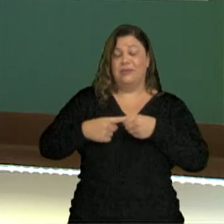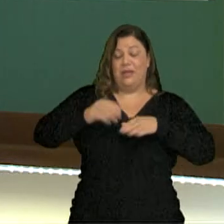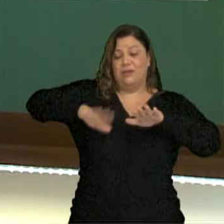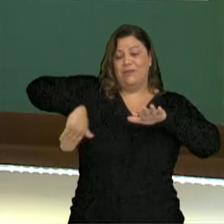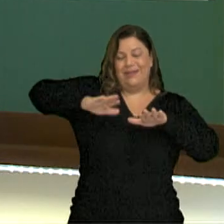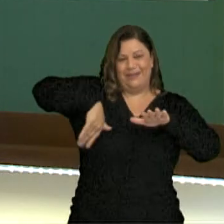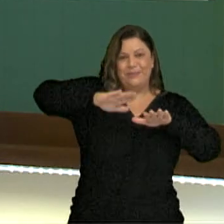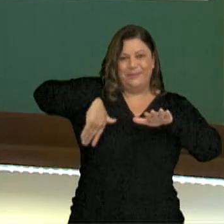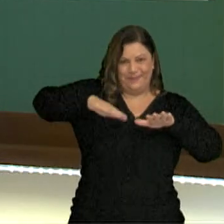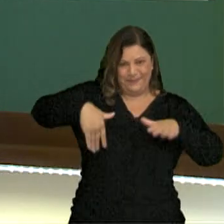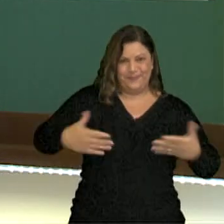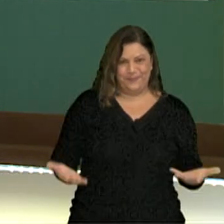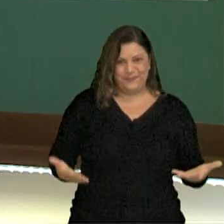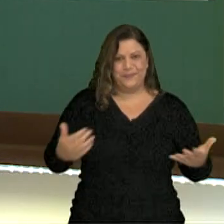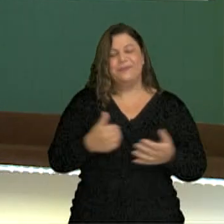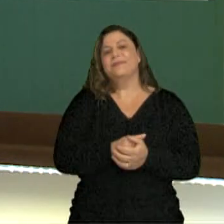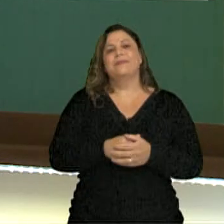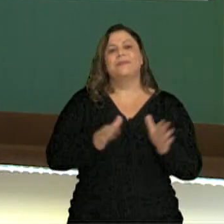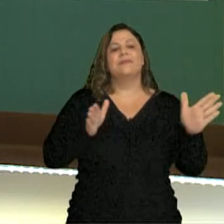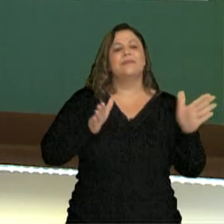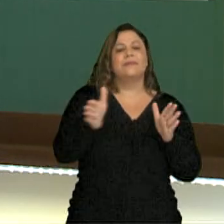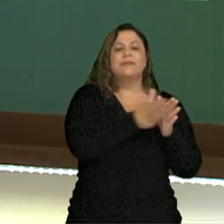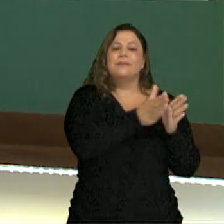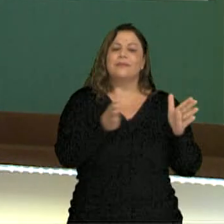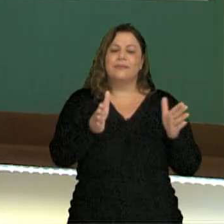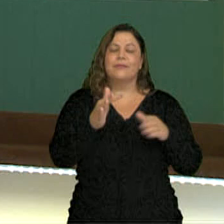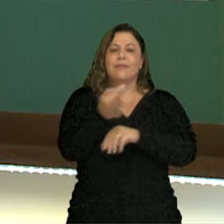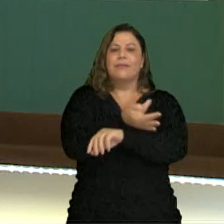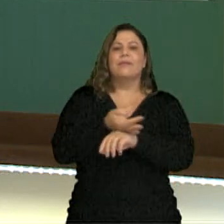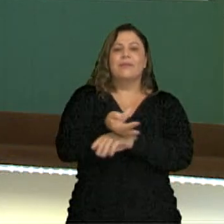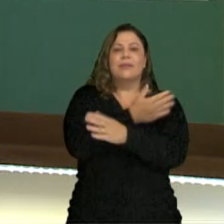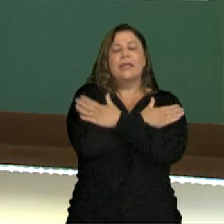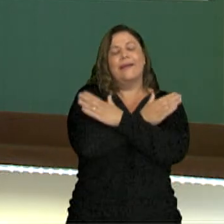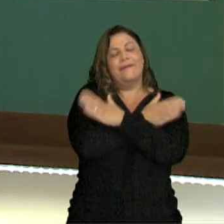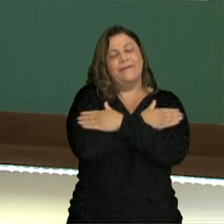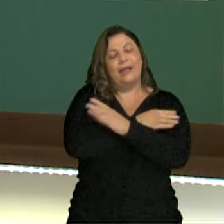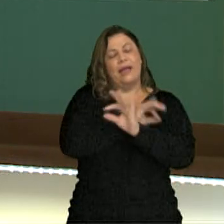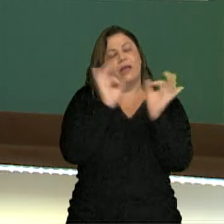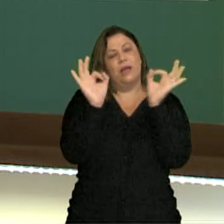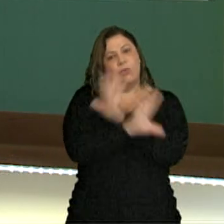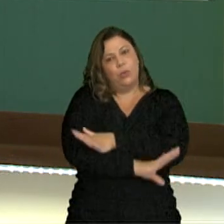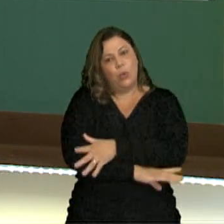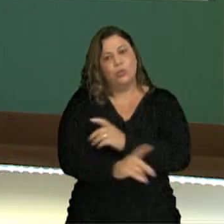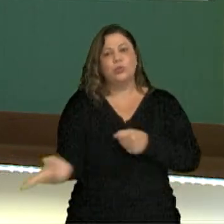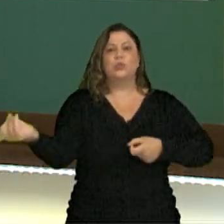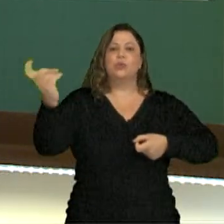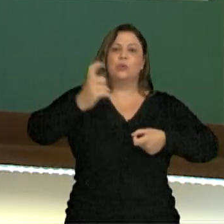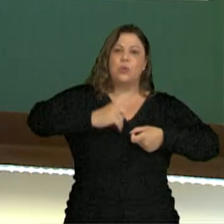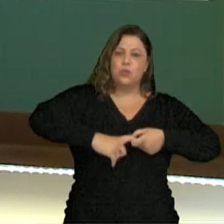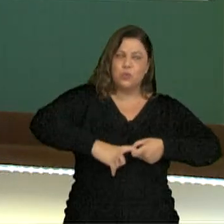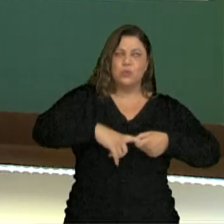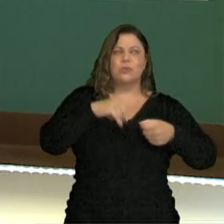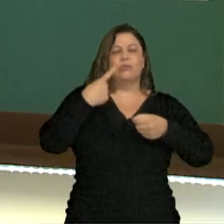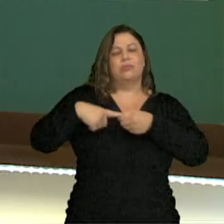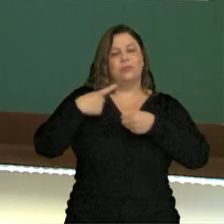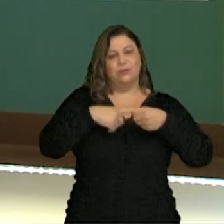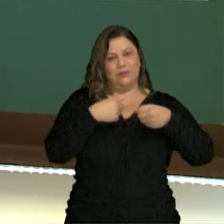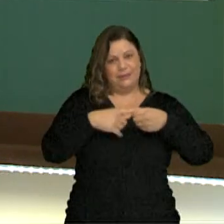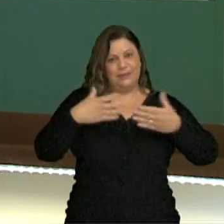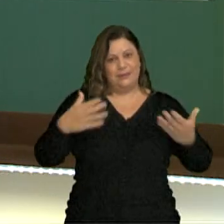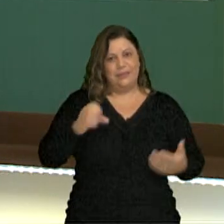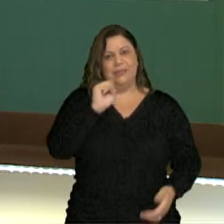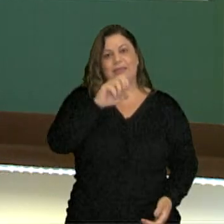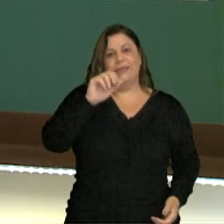para a praia, né, no período das férias. Daí acabou o período das férias, volta para a sua cidade. Isso é uma migração